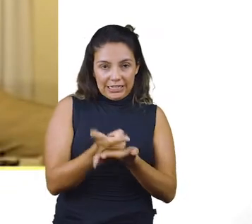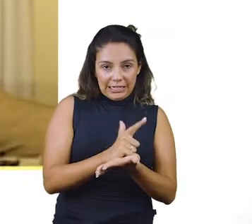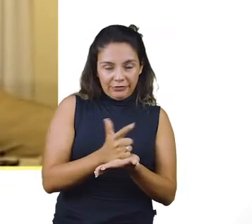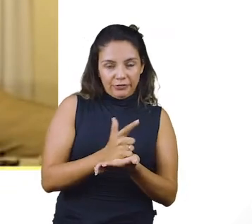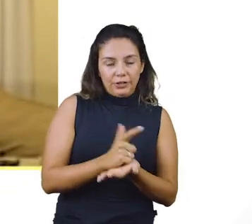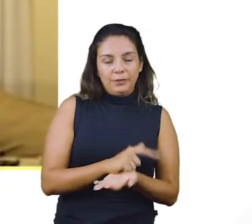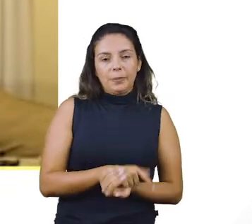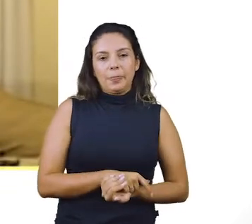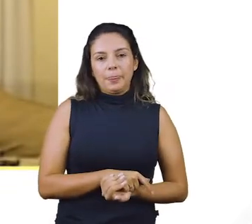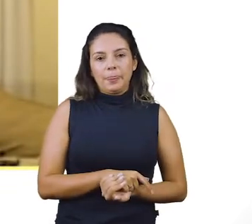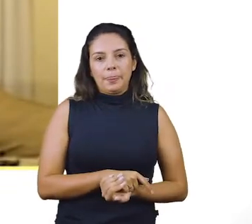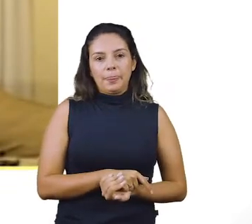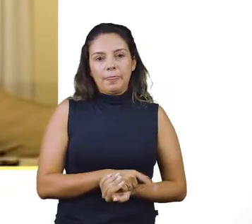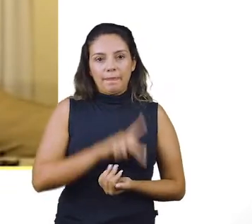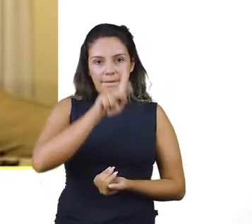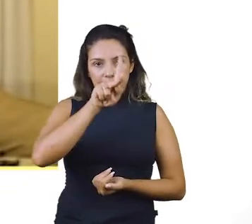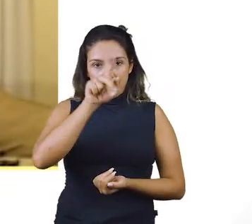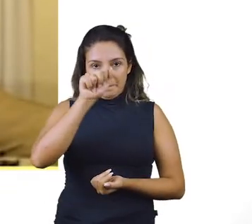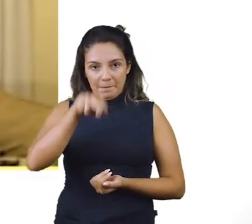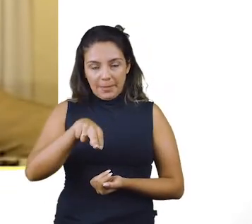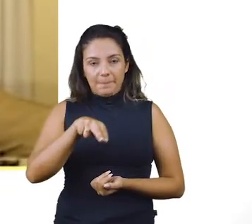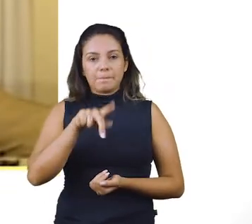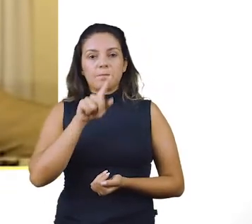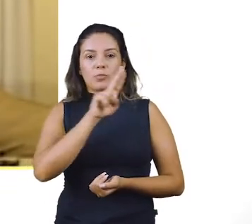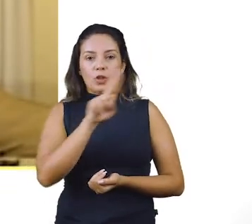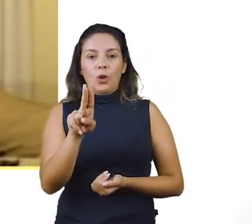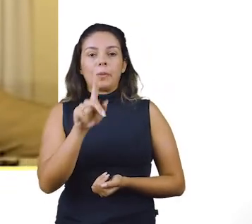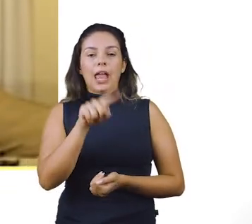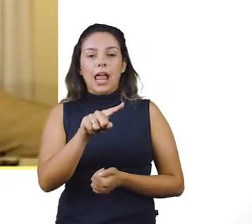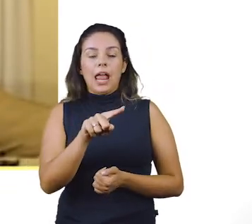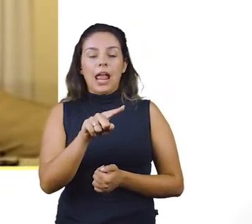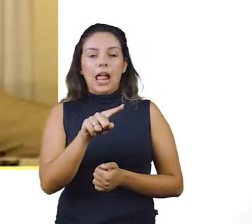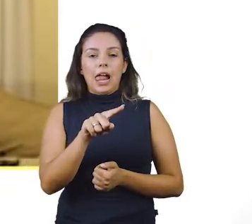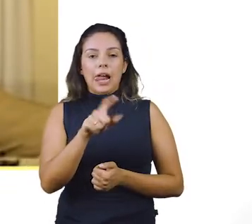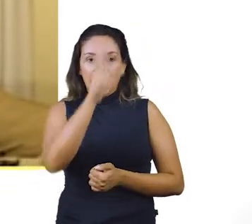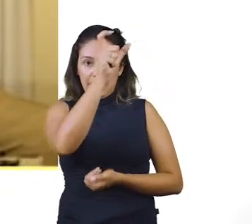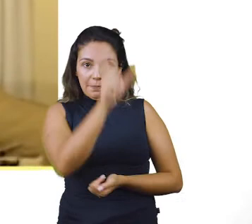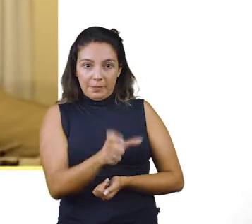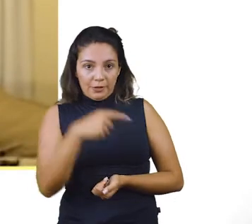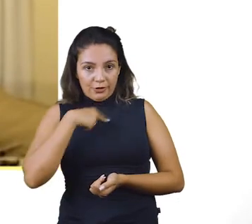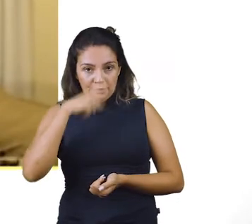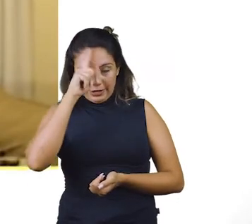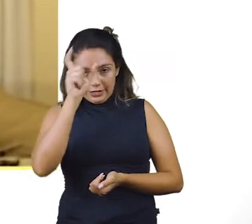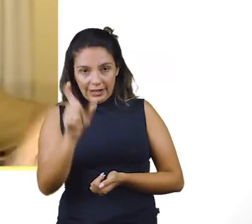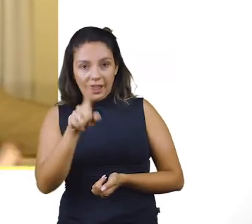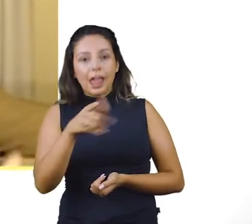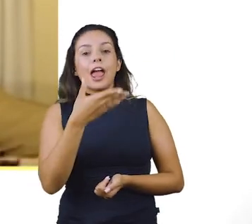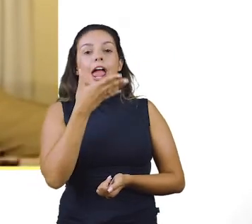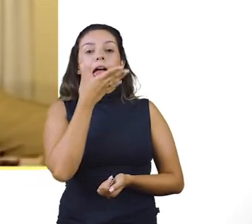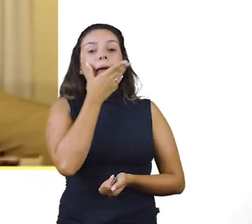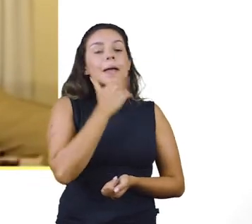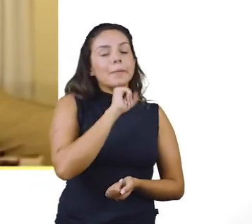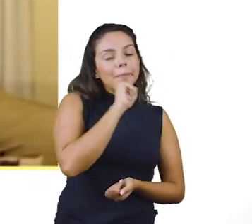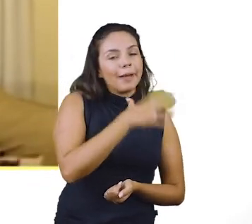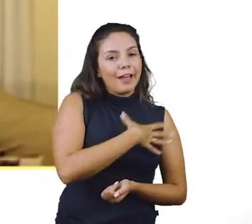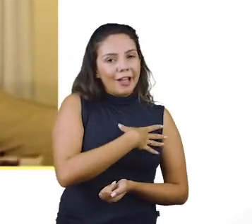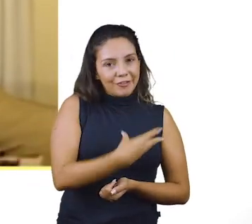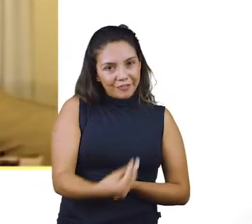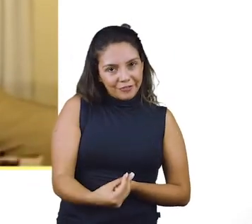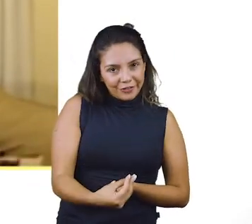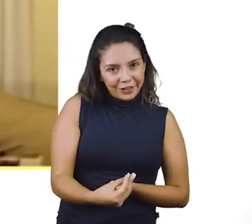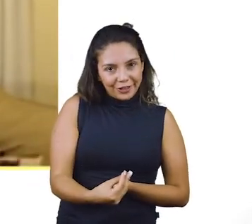Pan, os personagens centrais são pai e filho, logicamente. Acho que um alter ego meu e do meu filho dizem as más